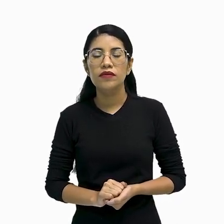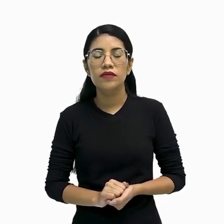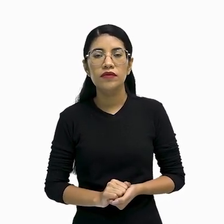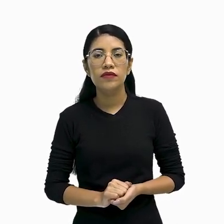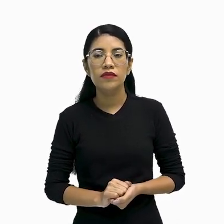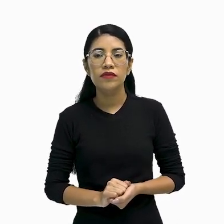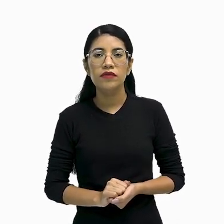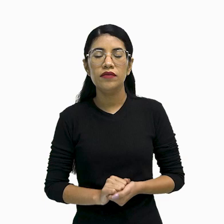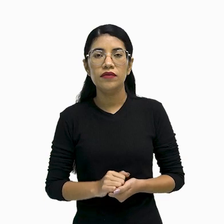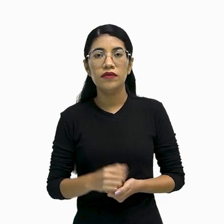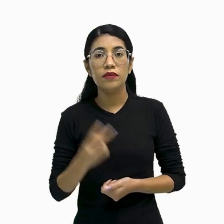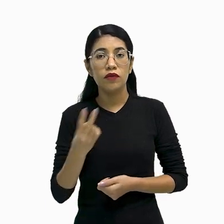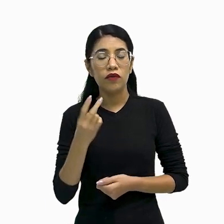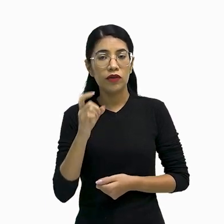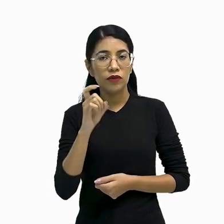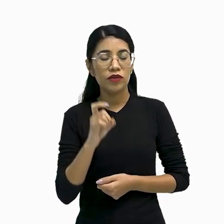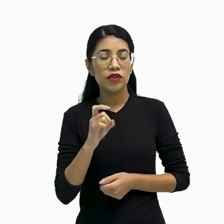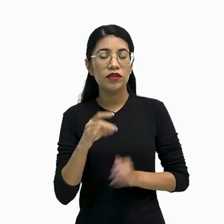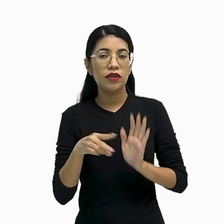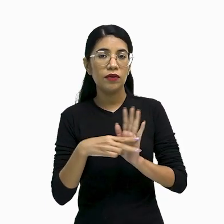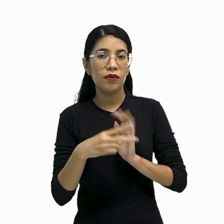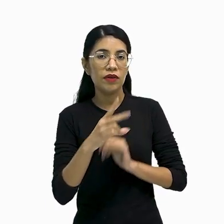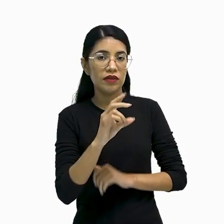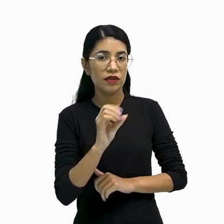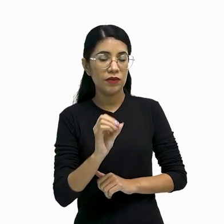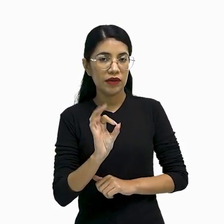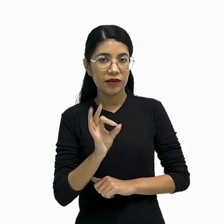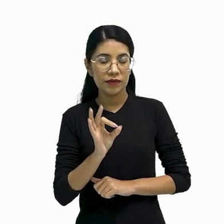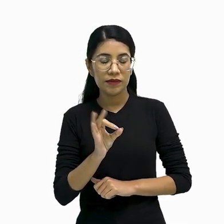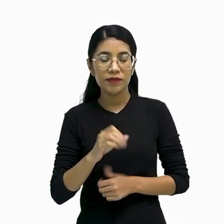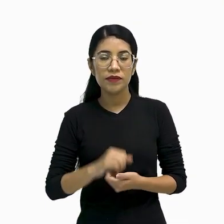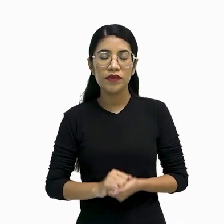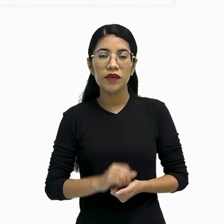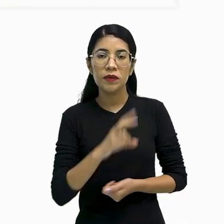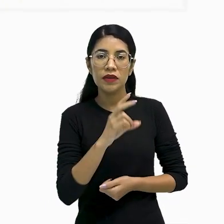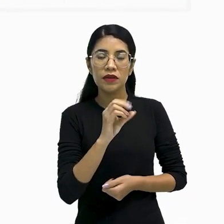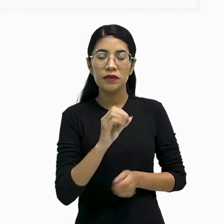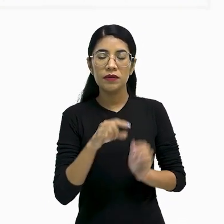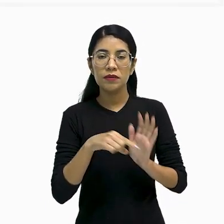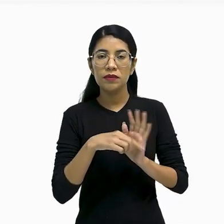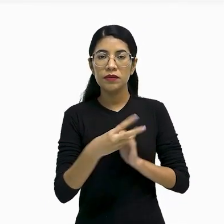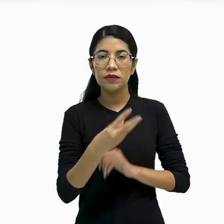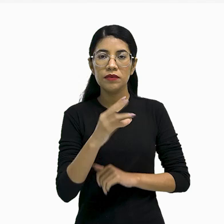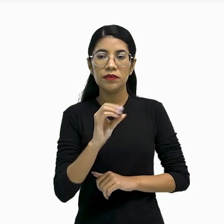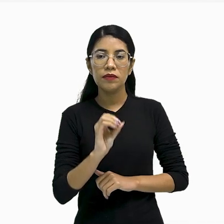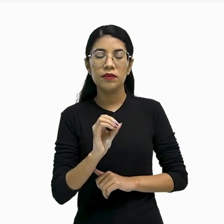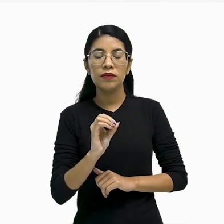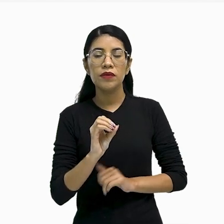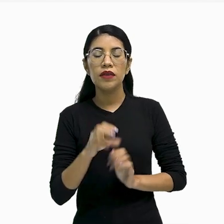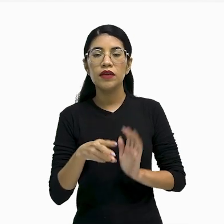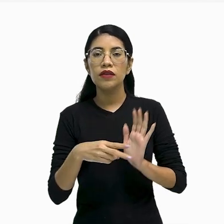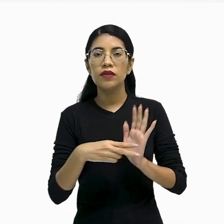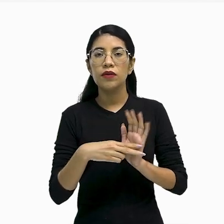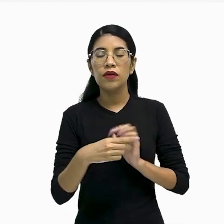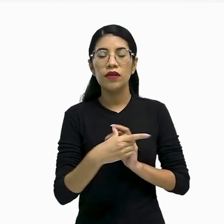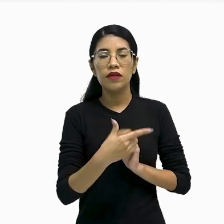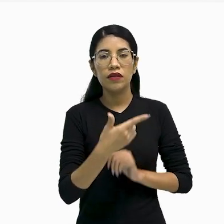O valor do nosso x ali é igual a 50, né? 50 menos 30, temos aí o total